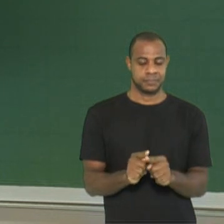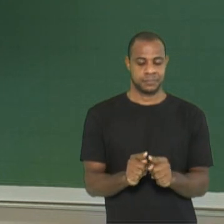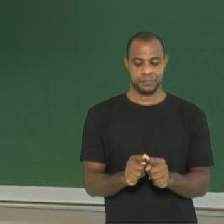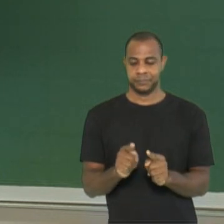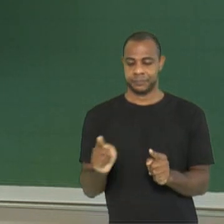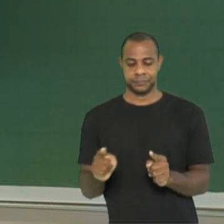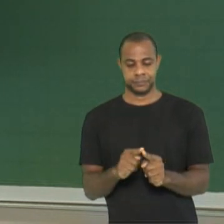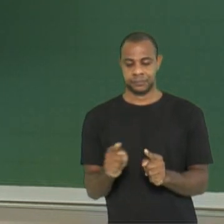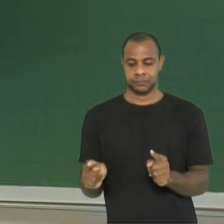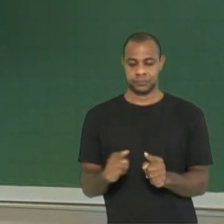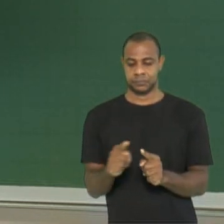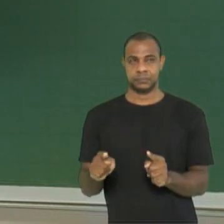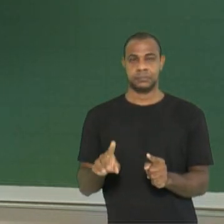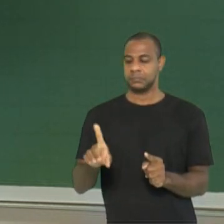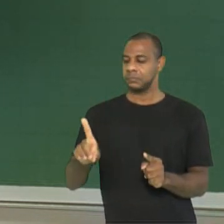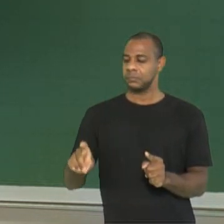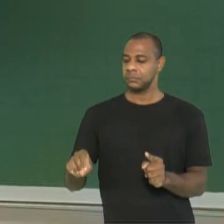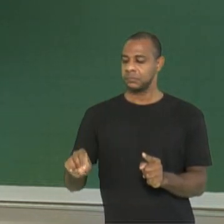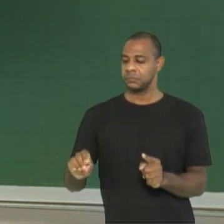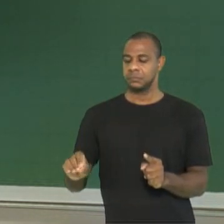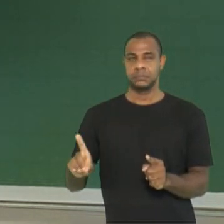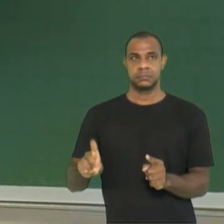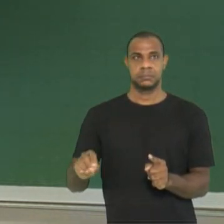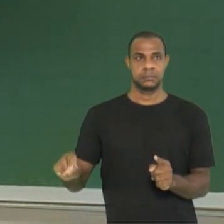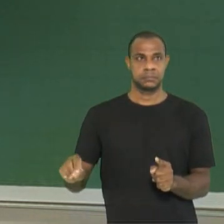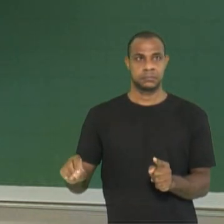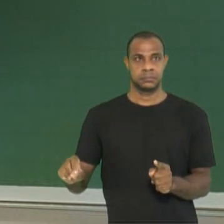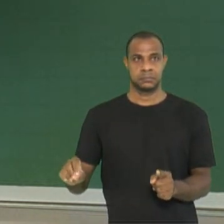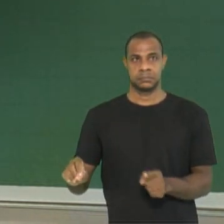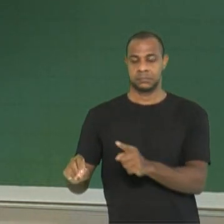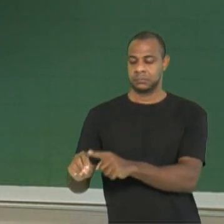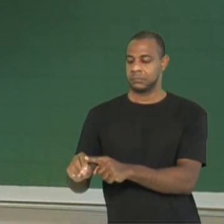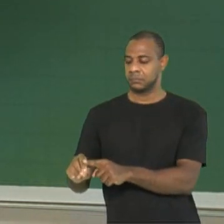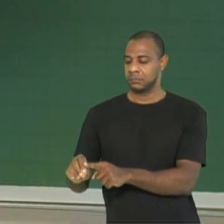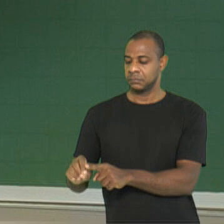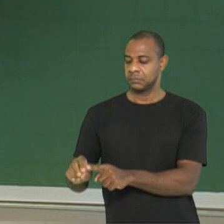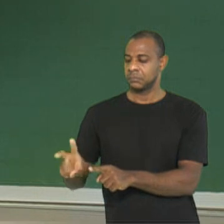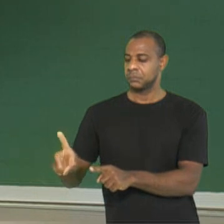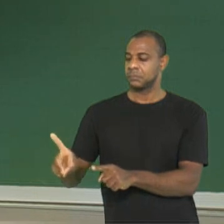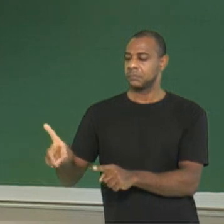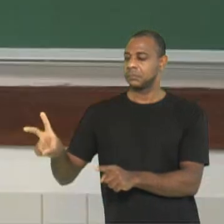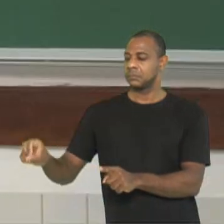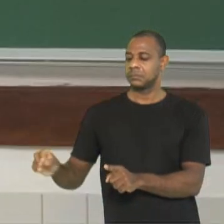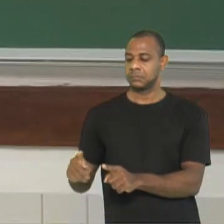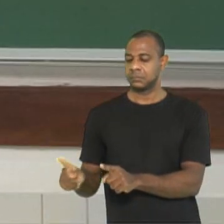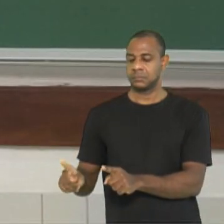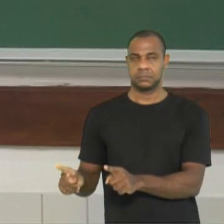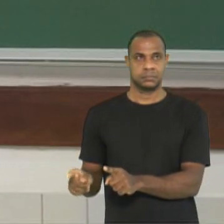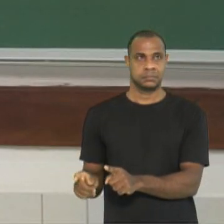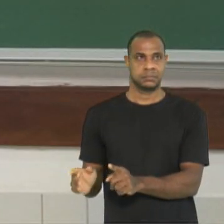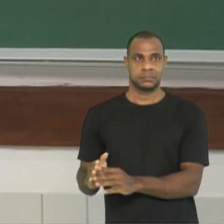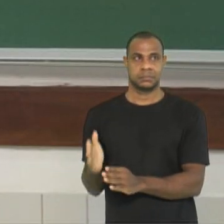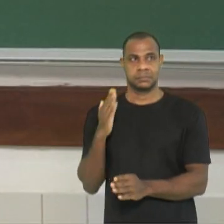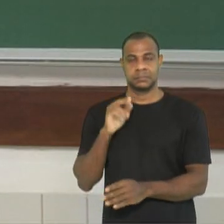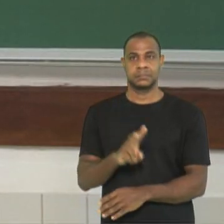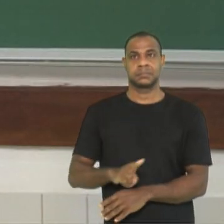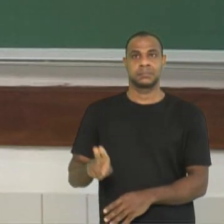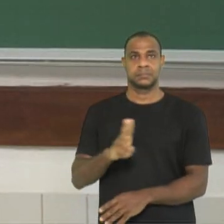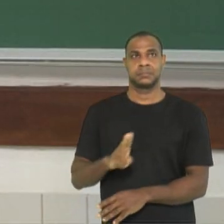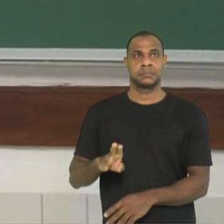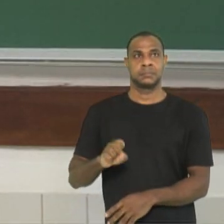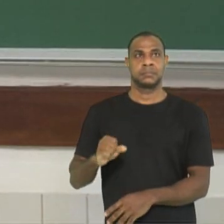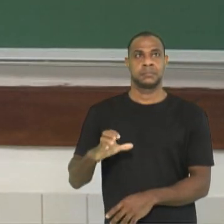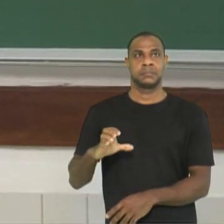metros. 3 intervalos desses, 150 metros e assim sucessivamente. É dessa maneira que a gente utiliza a